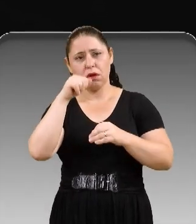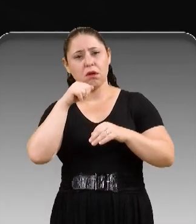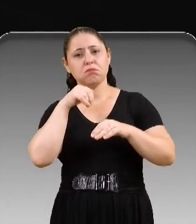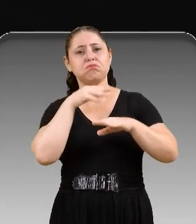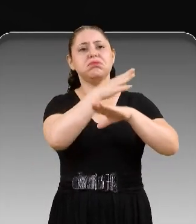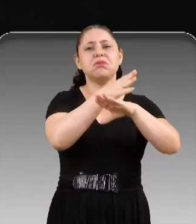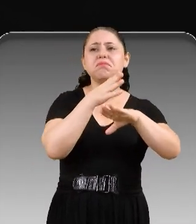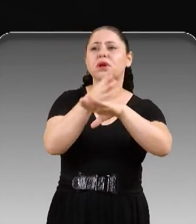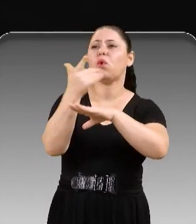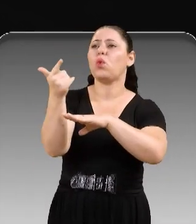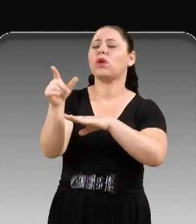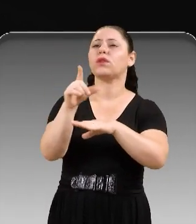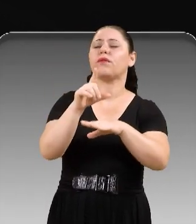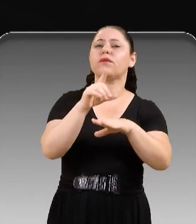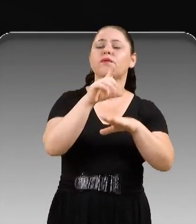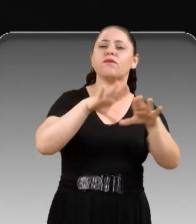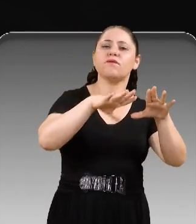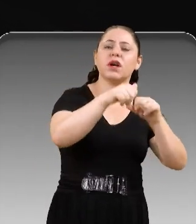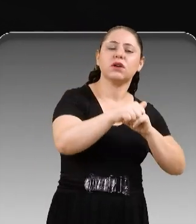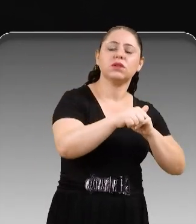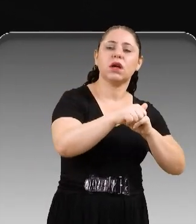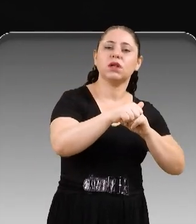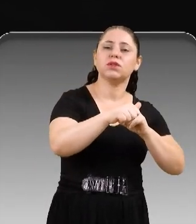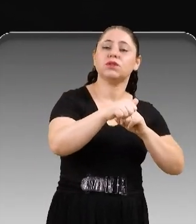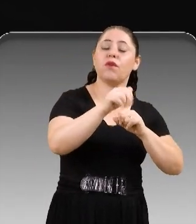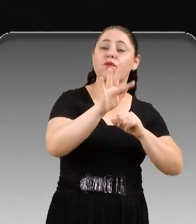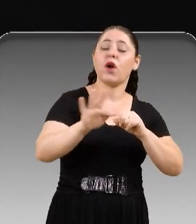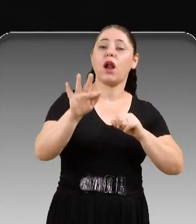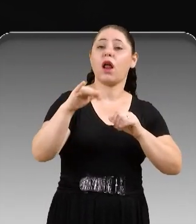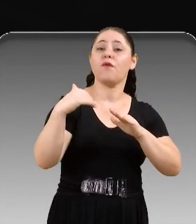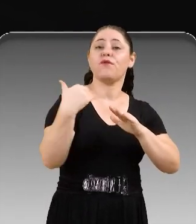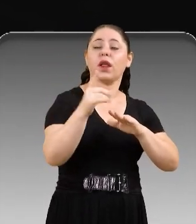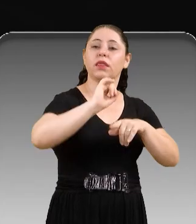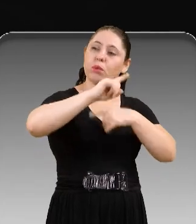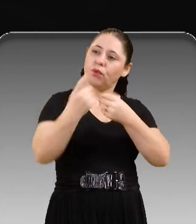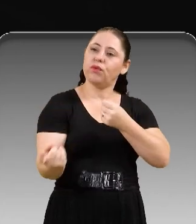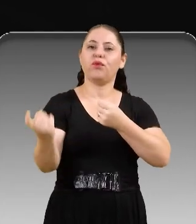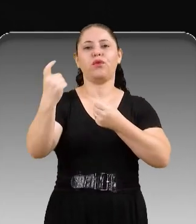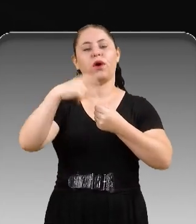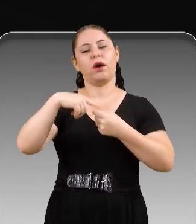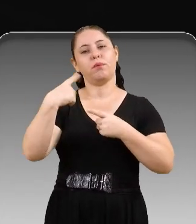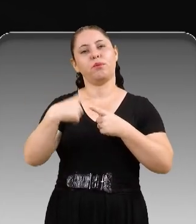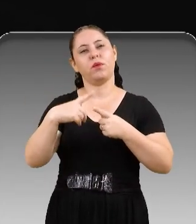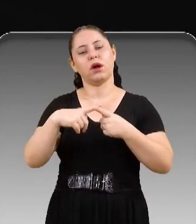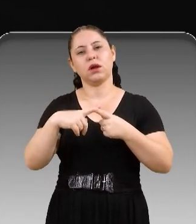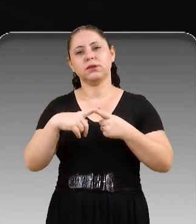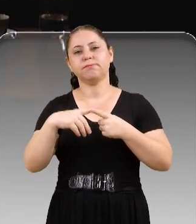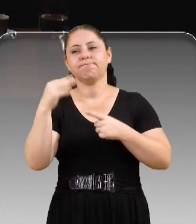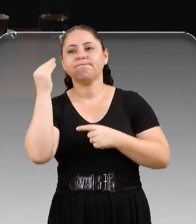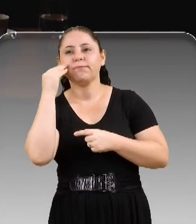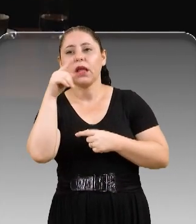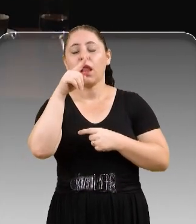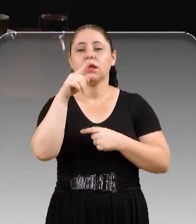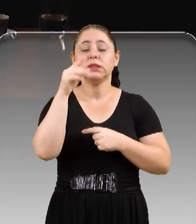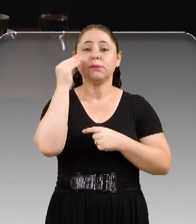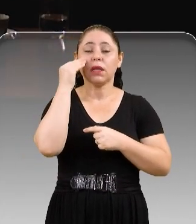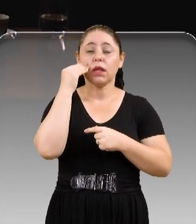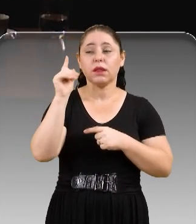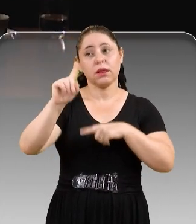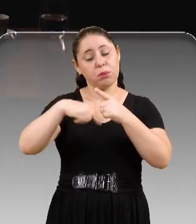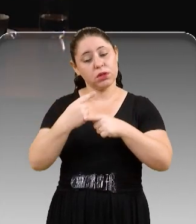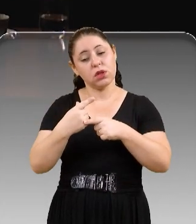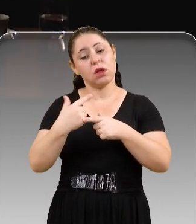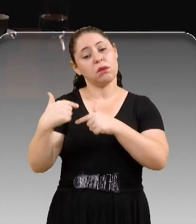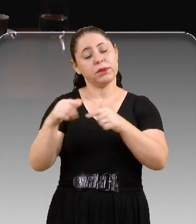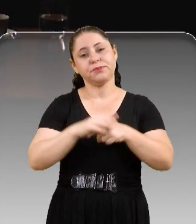para fazer a universidade fora e retornar, entendendo um mercado livre, um mercado novo para ser explorado. As